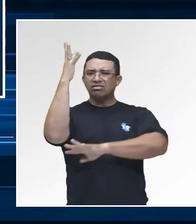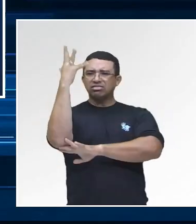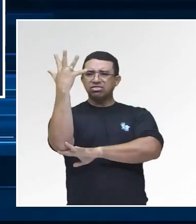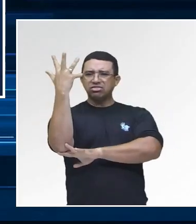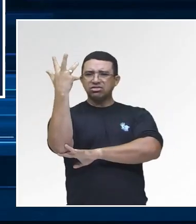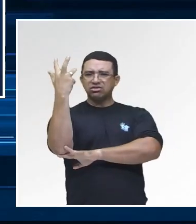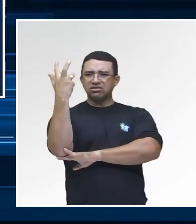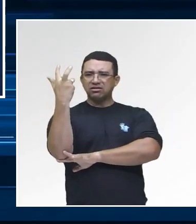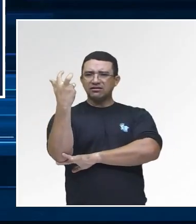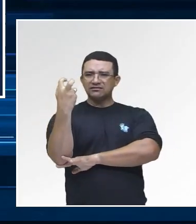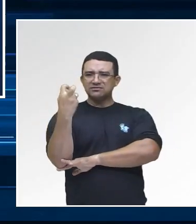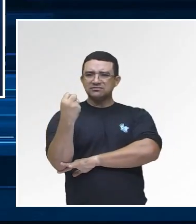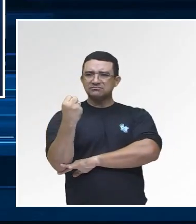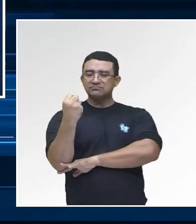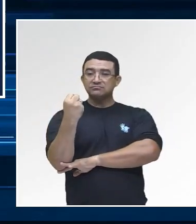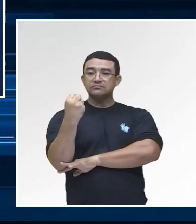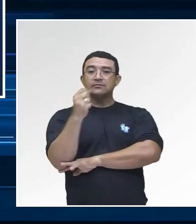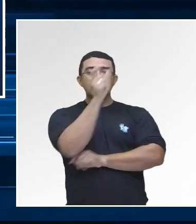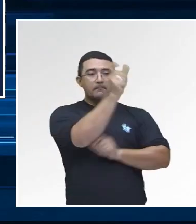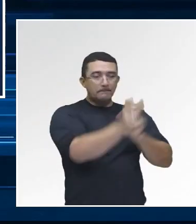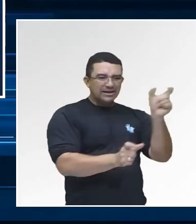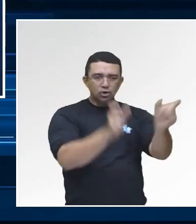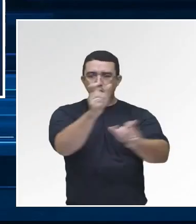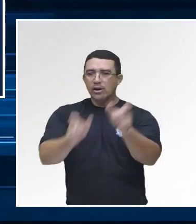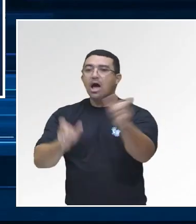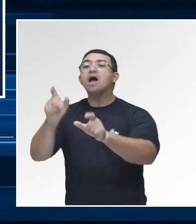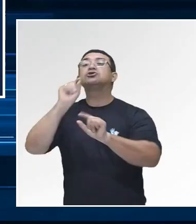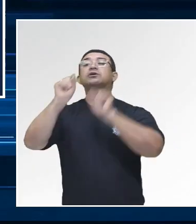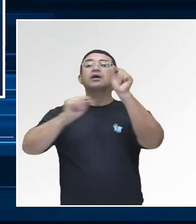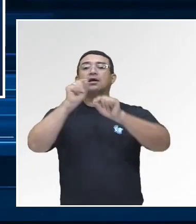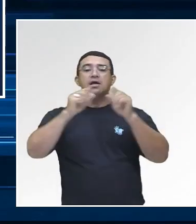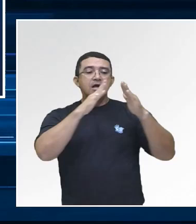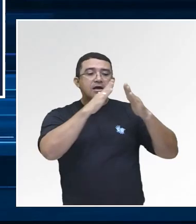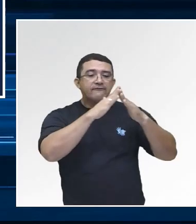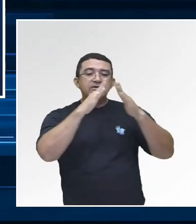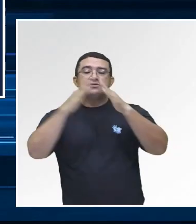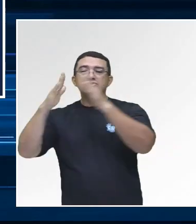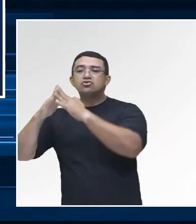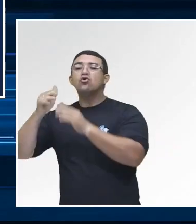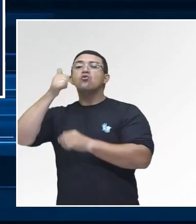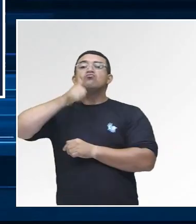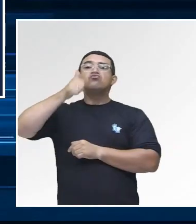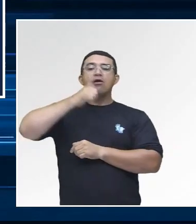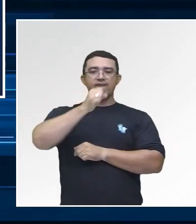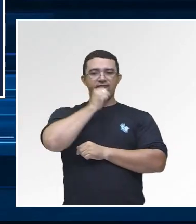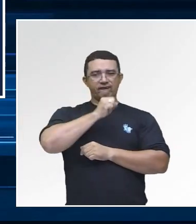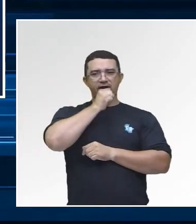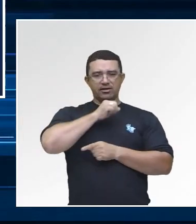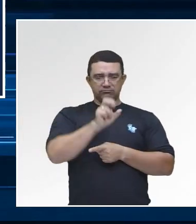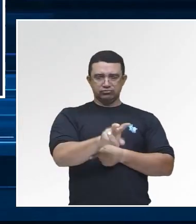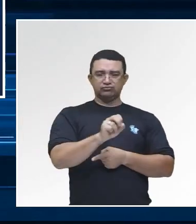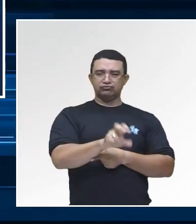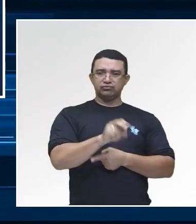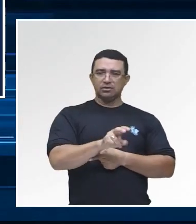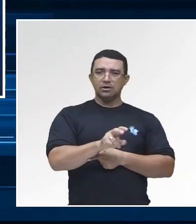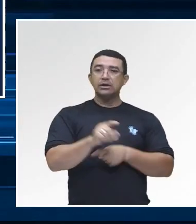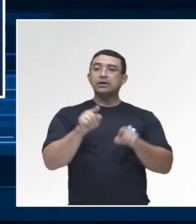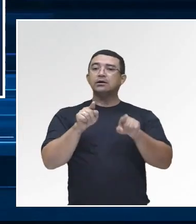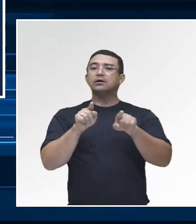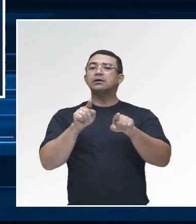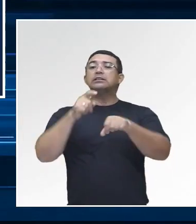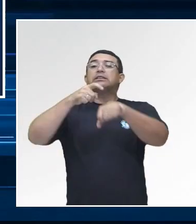Personagem, os vizinhos e uma senhora suspeita de envenenar a árvore. E o tempo, né,